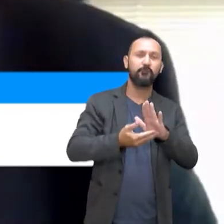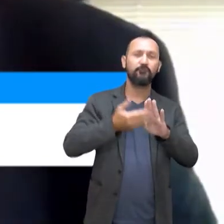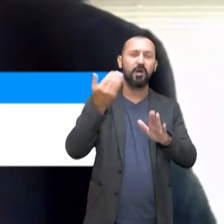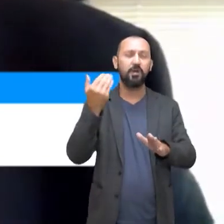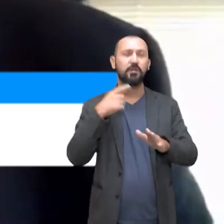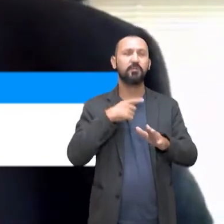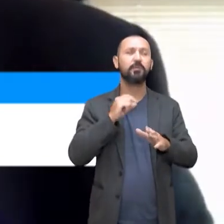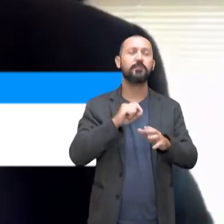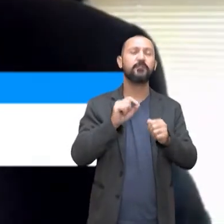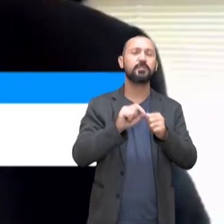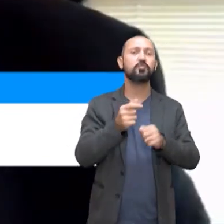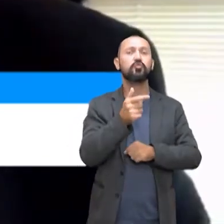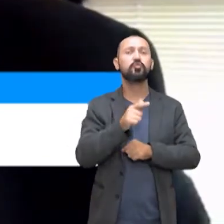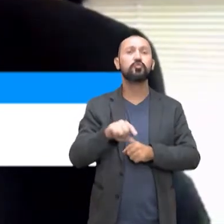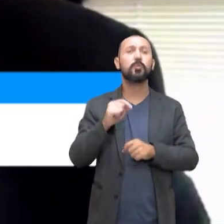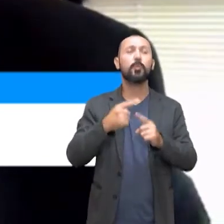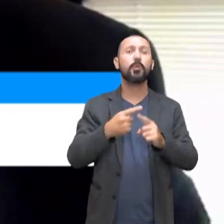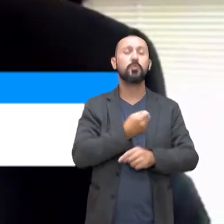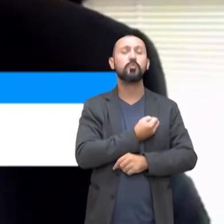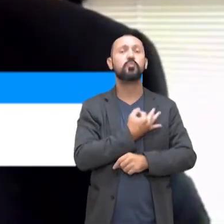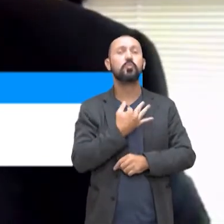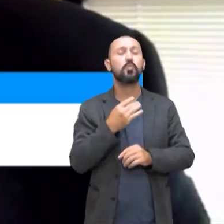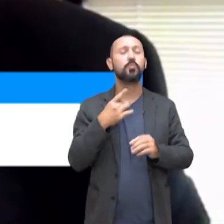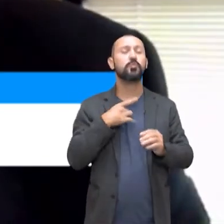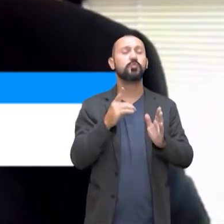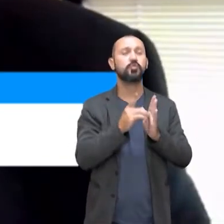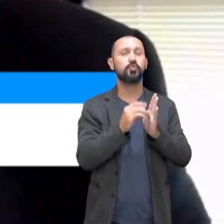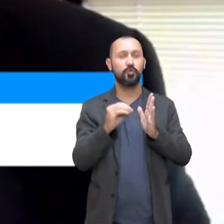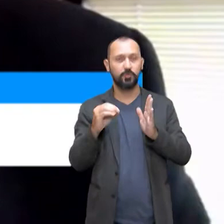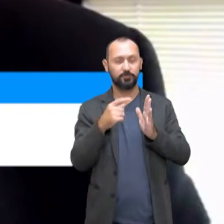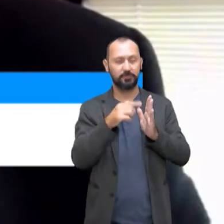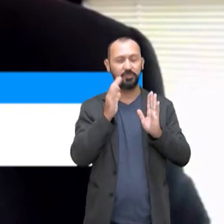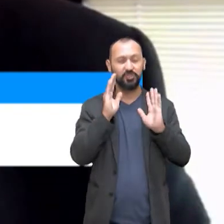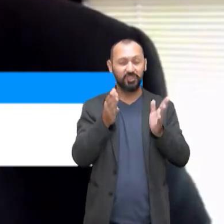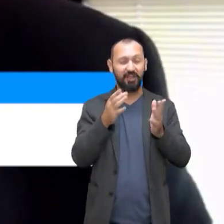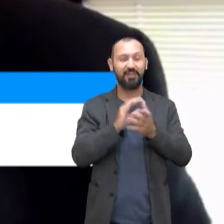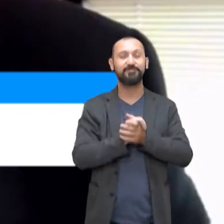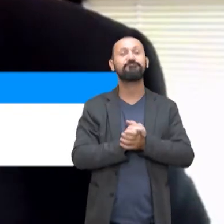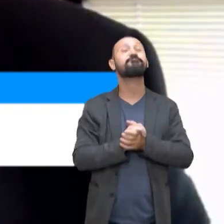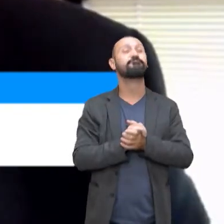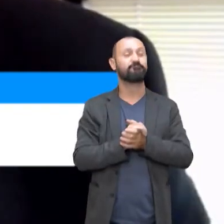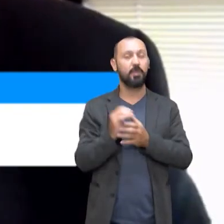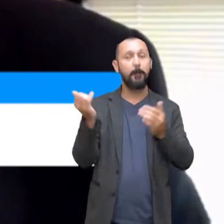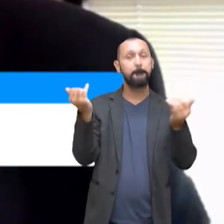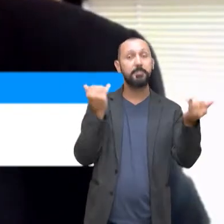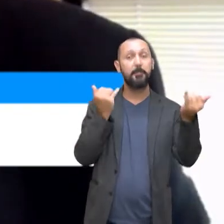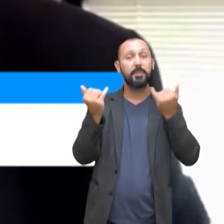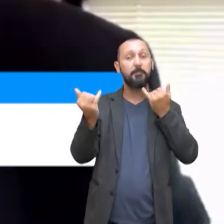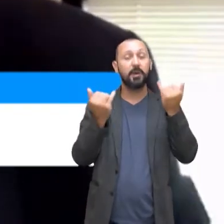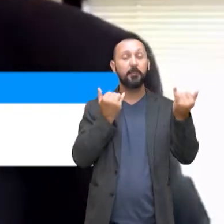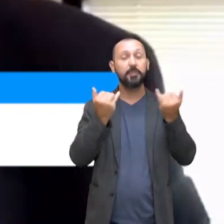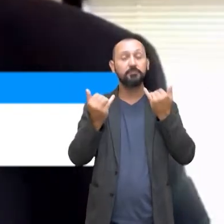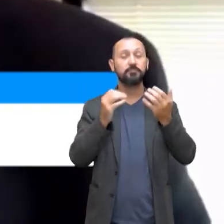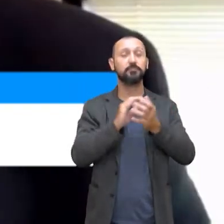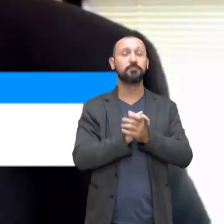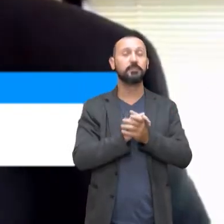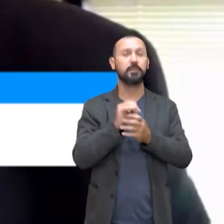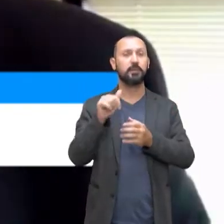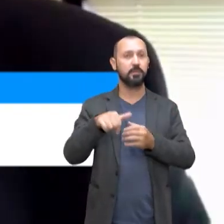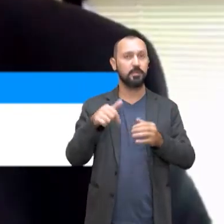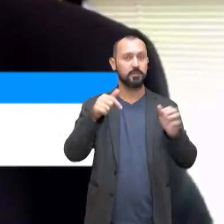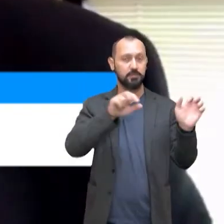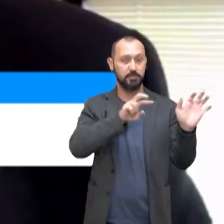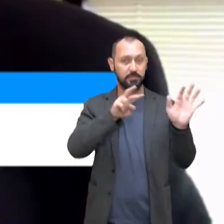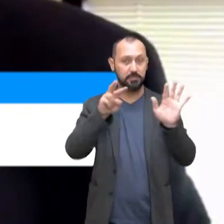que fazer de novo por questão de número de horas, uma série de outras. E a informação que ele nos passou ainda essa